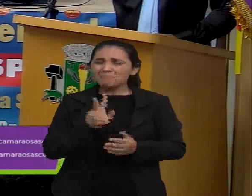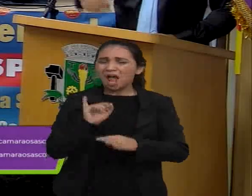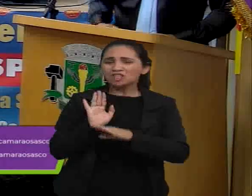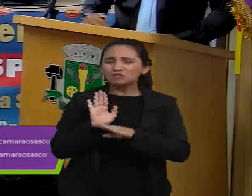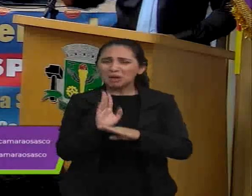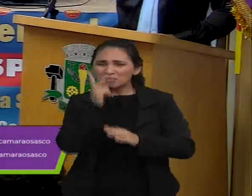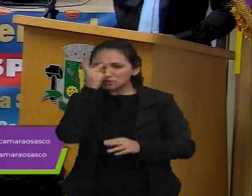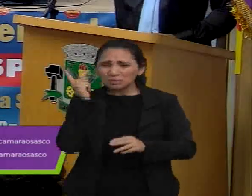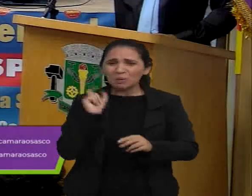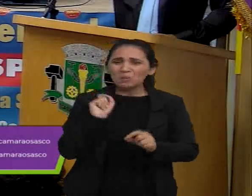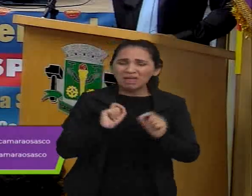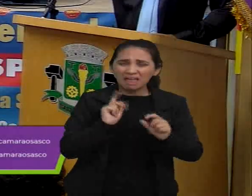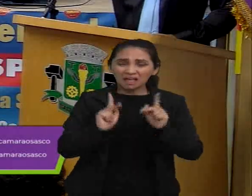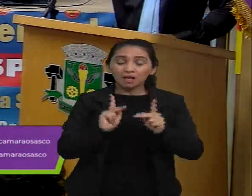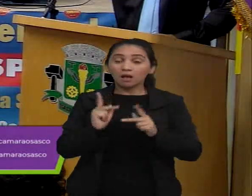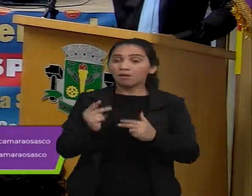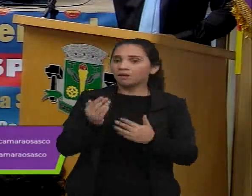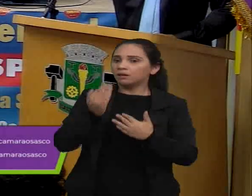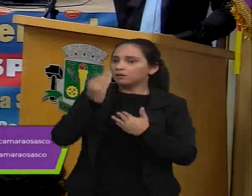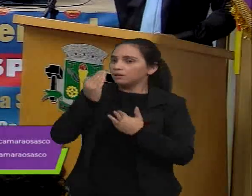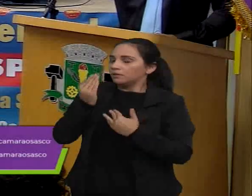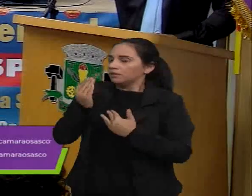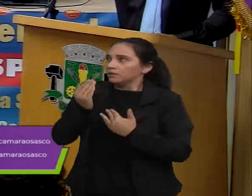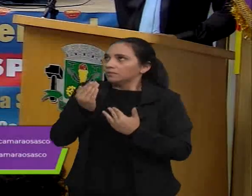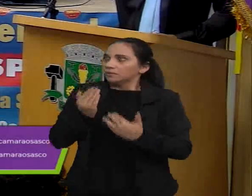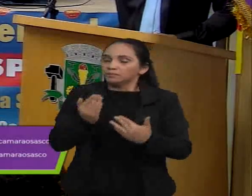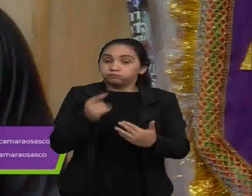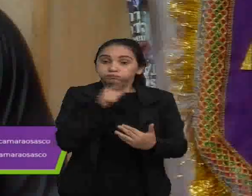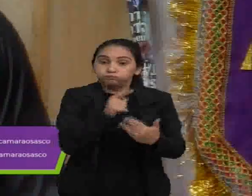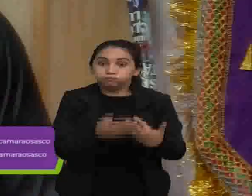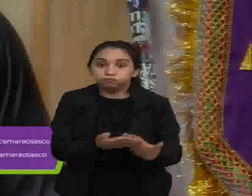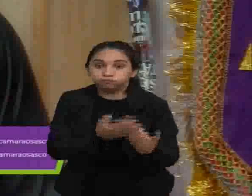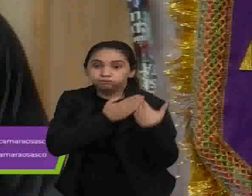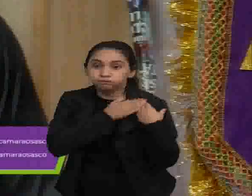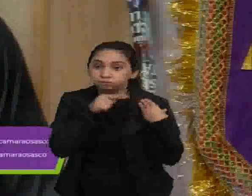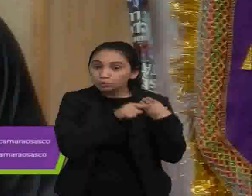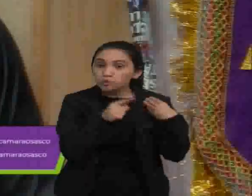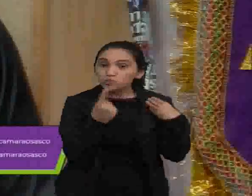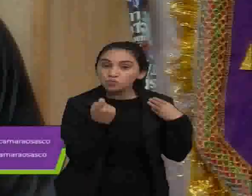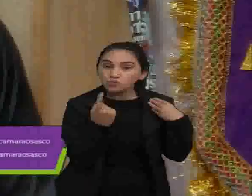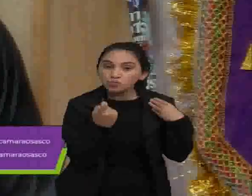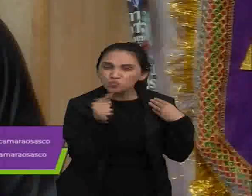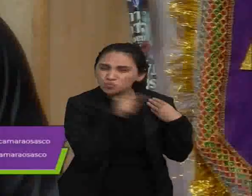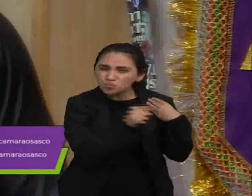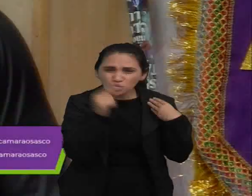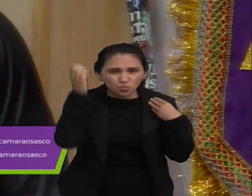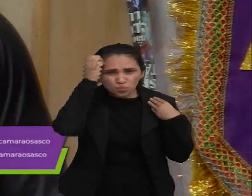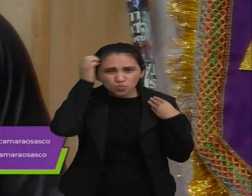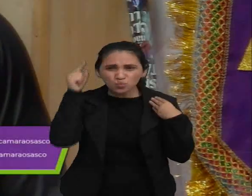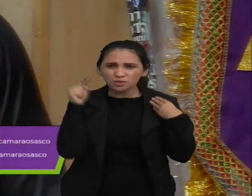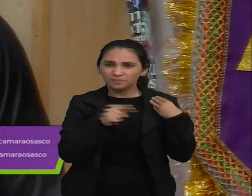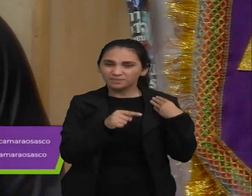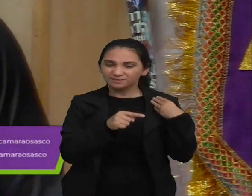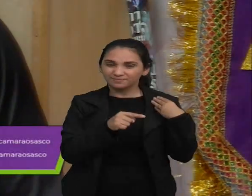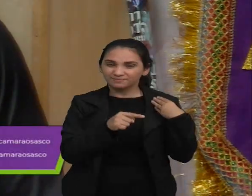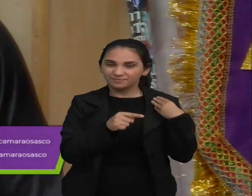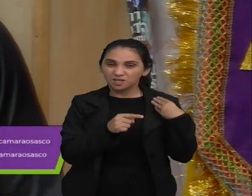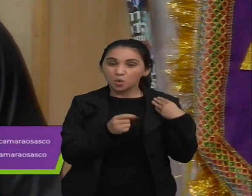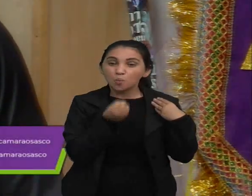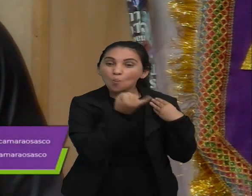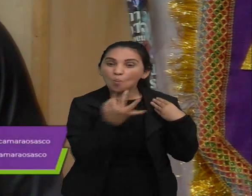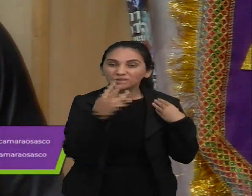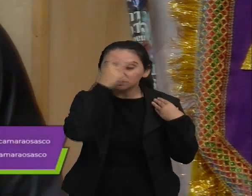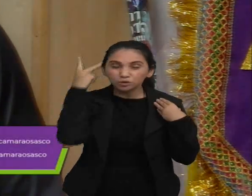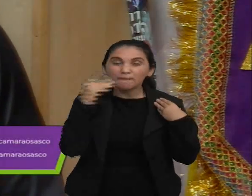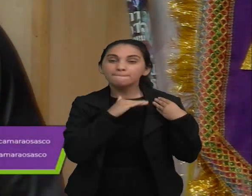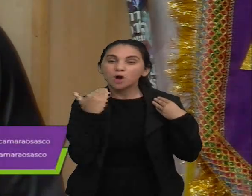a vida da população e graças a ele responsabilidade única e total a ele nós tivemos mais de 700